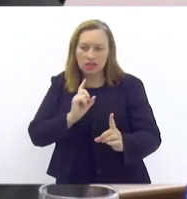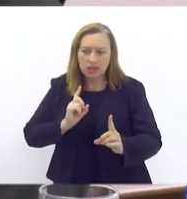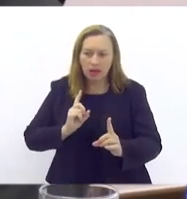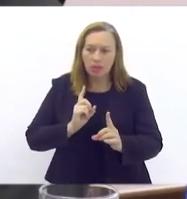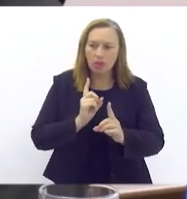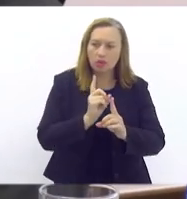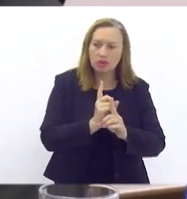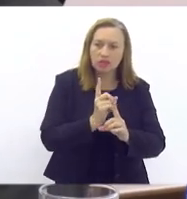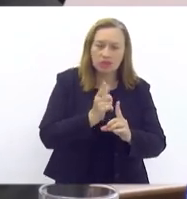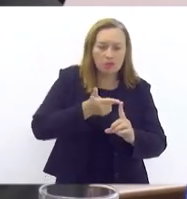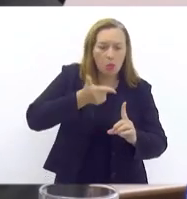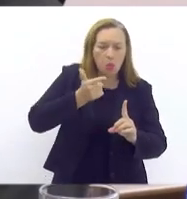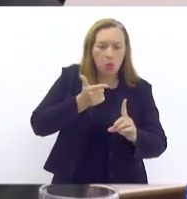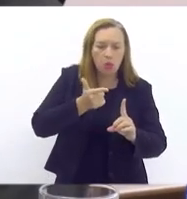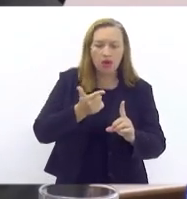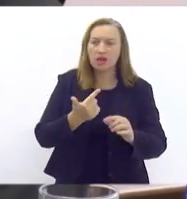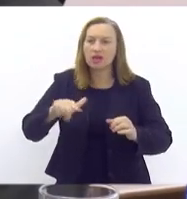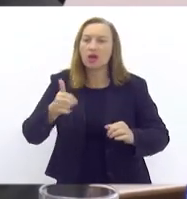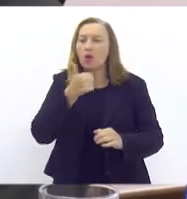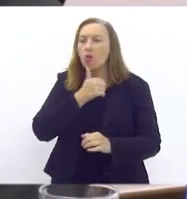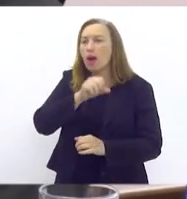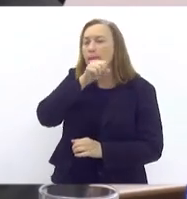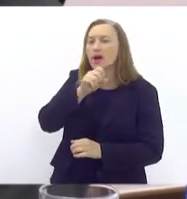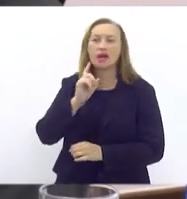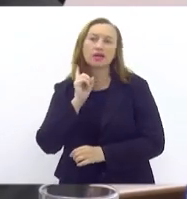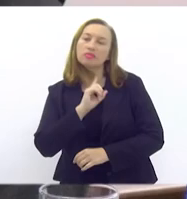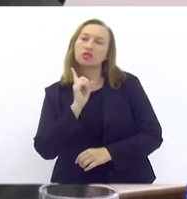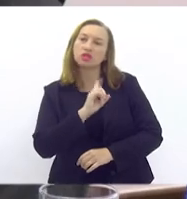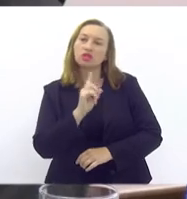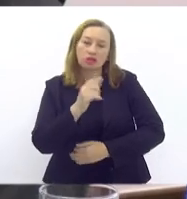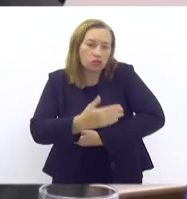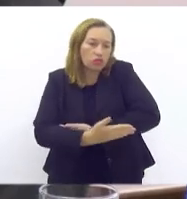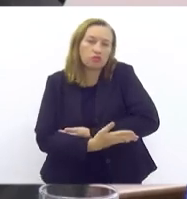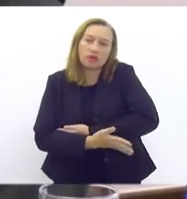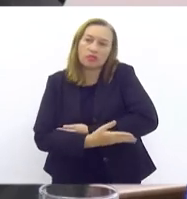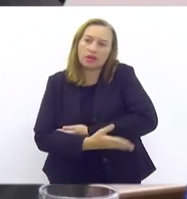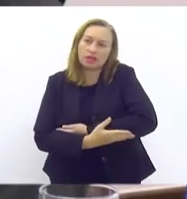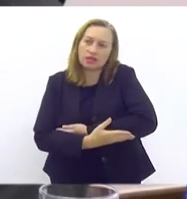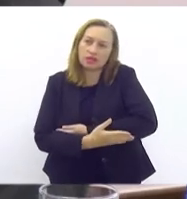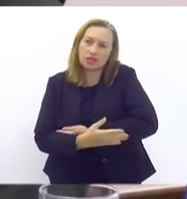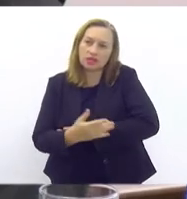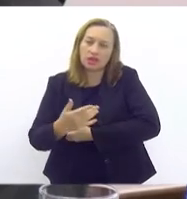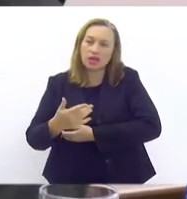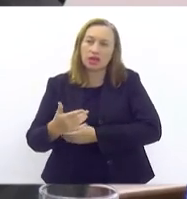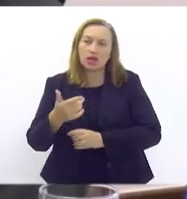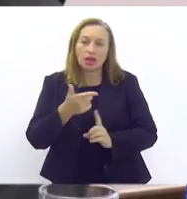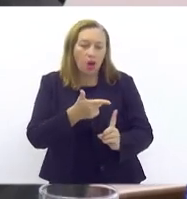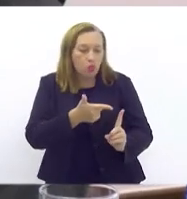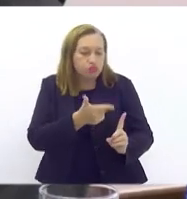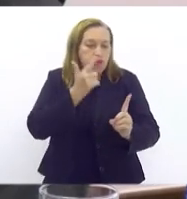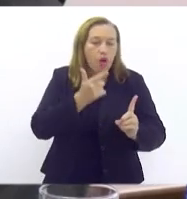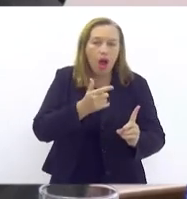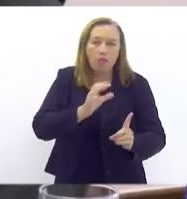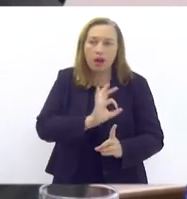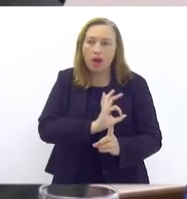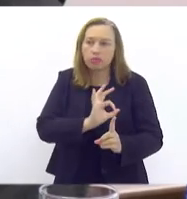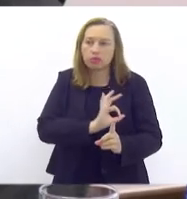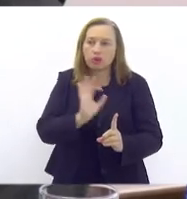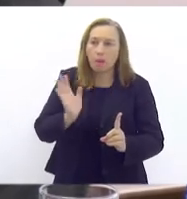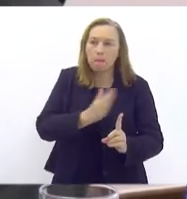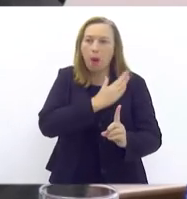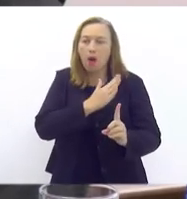etc uma mãe em Minas Gerais com a filha no colo é abordada violentamente pela polícia e toma tapa